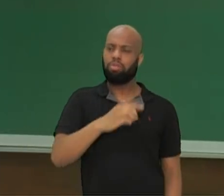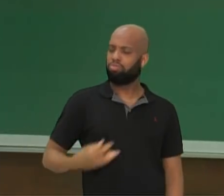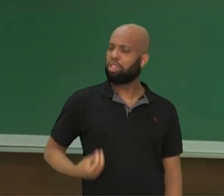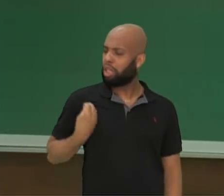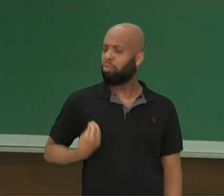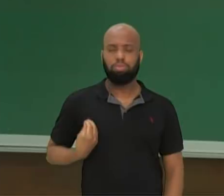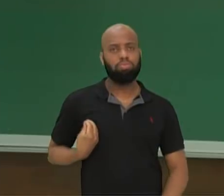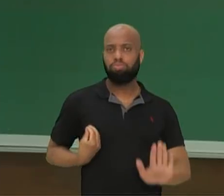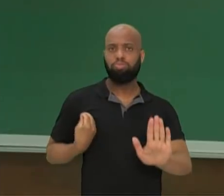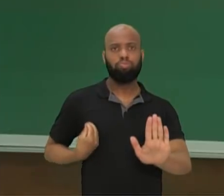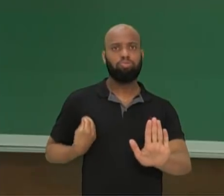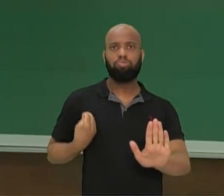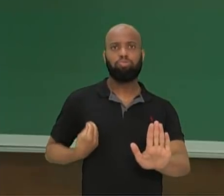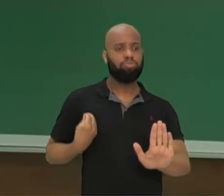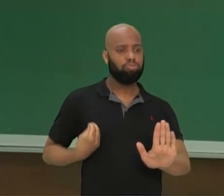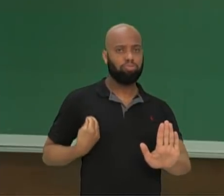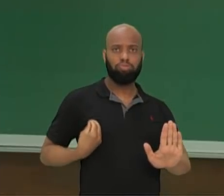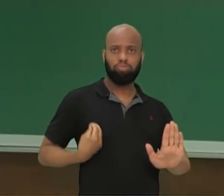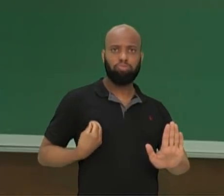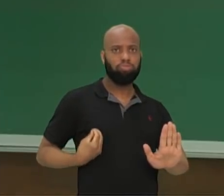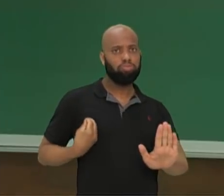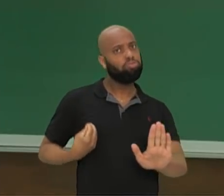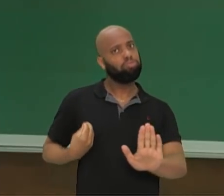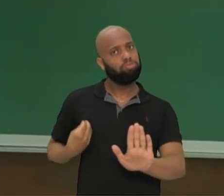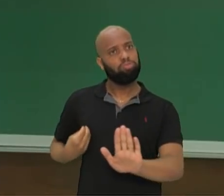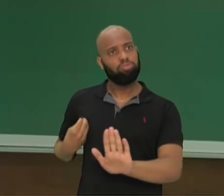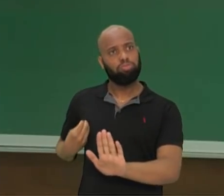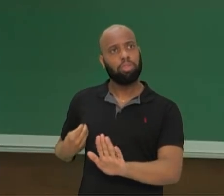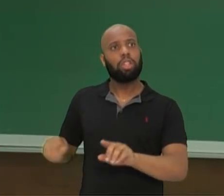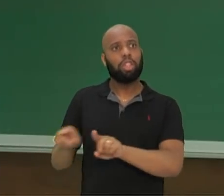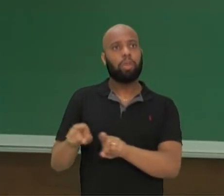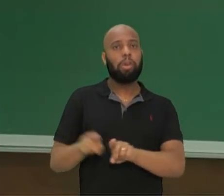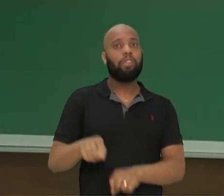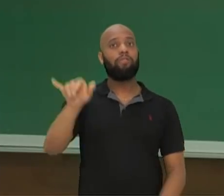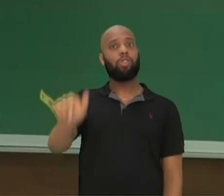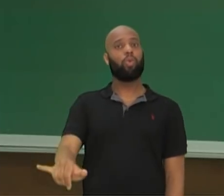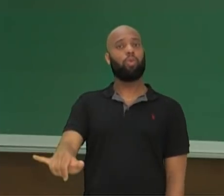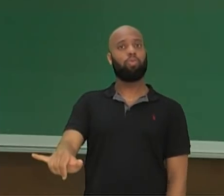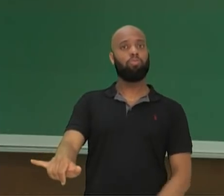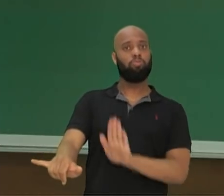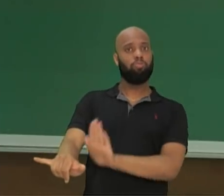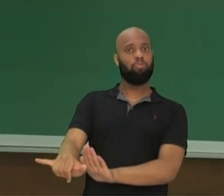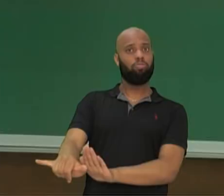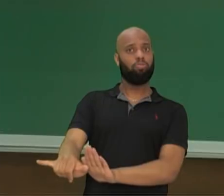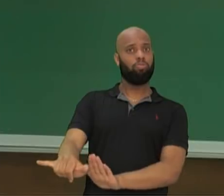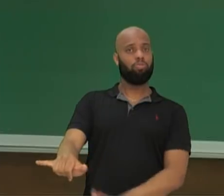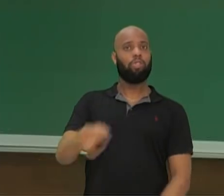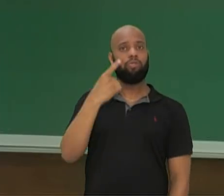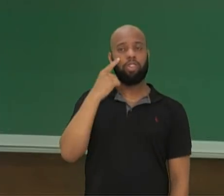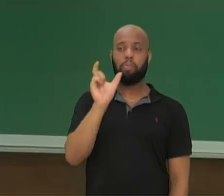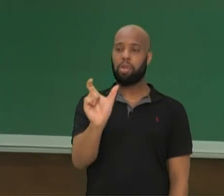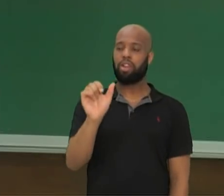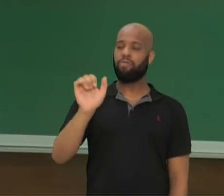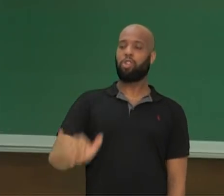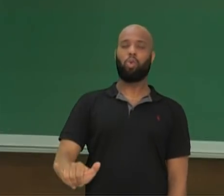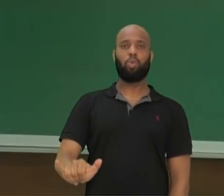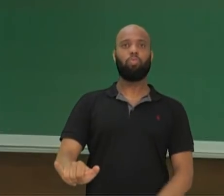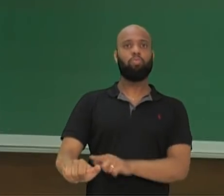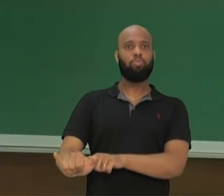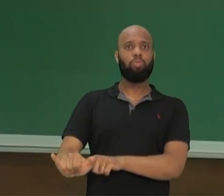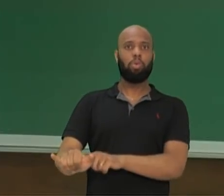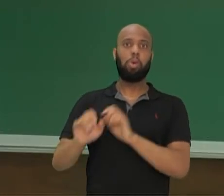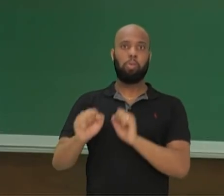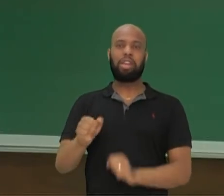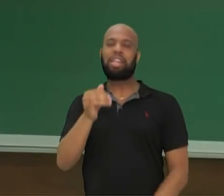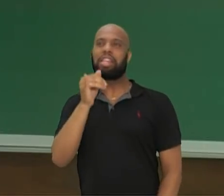de uma ação, não, de estar, estamos. E a mesma coisa com ficou. Quando eu vejo ali a palavrinha